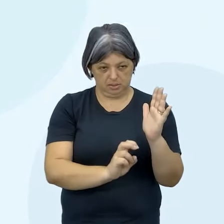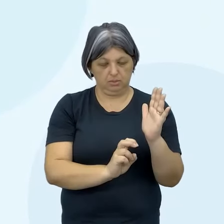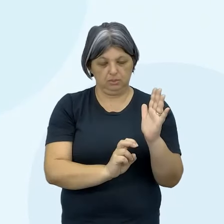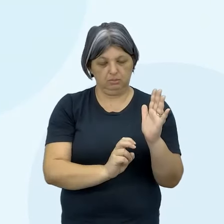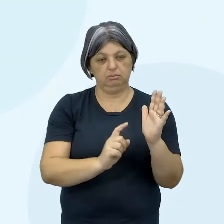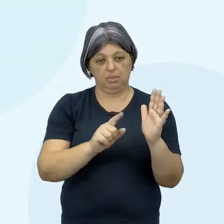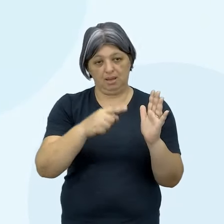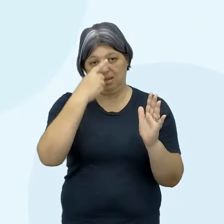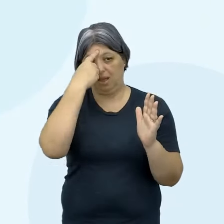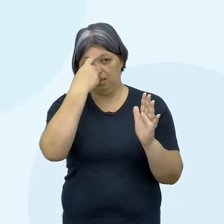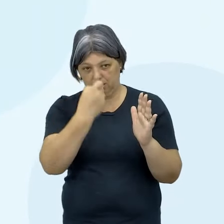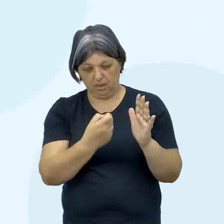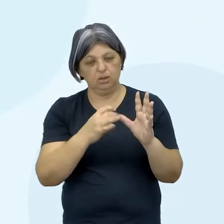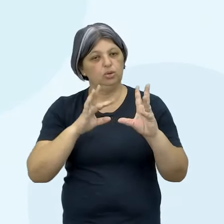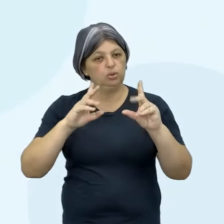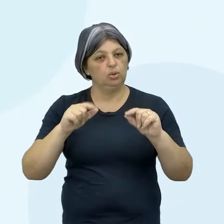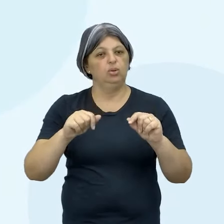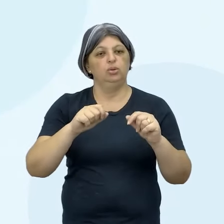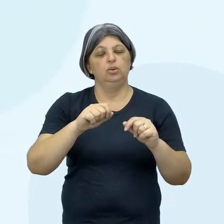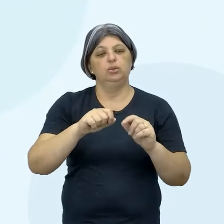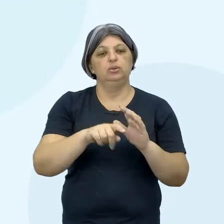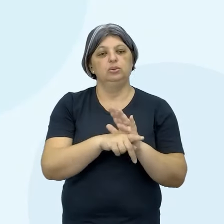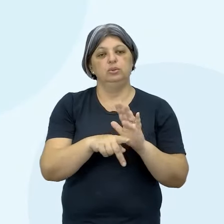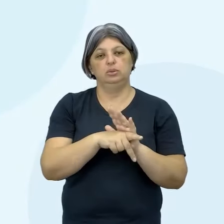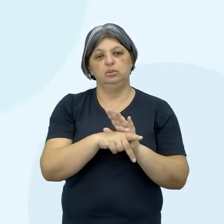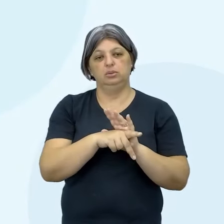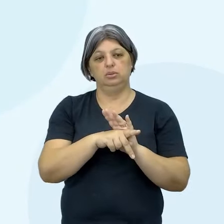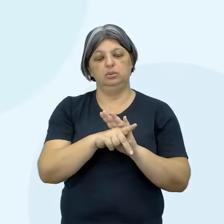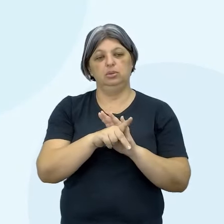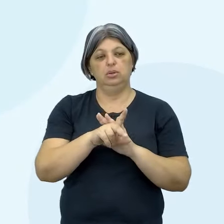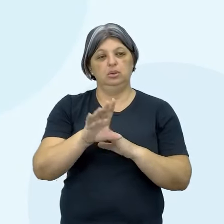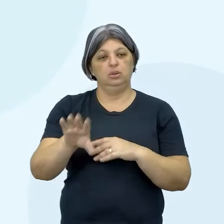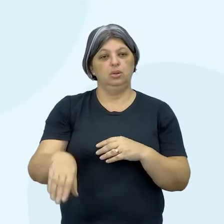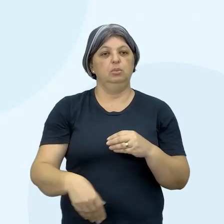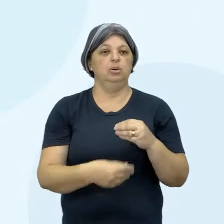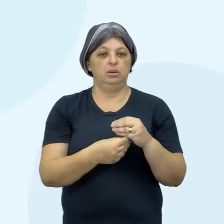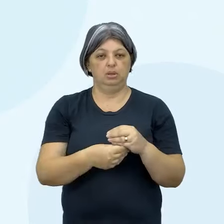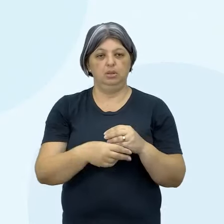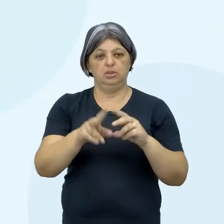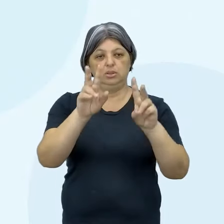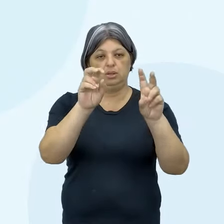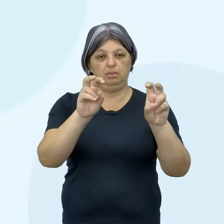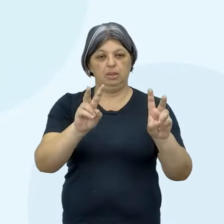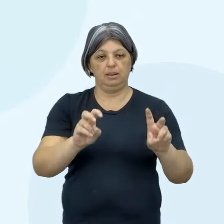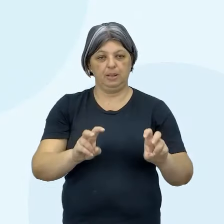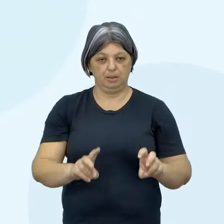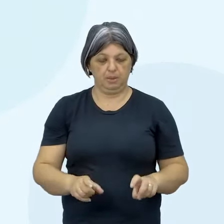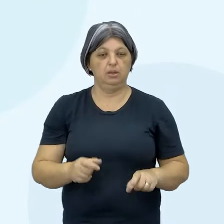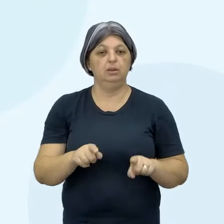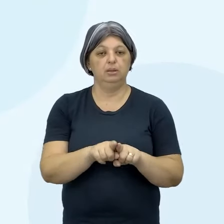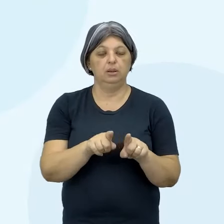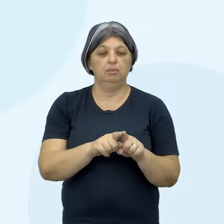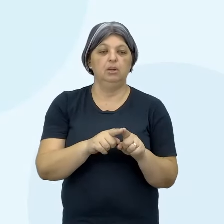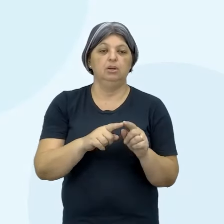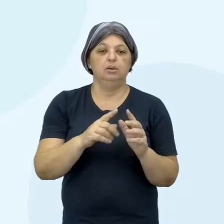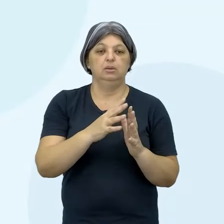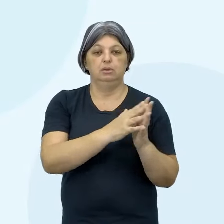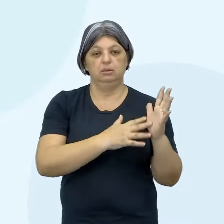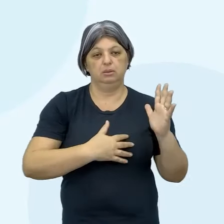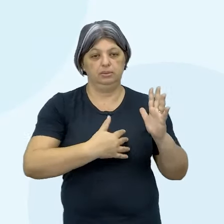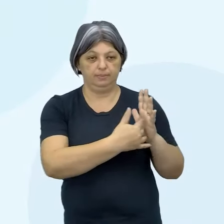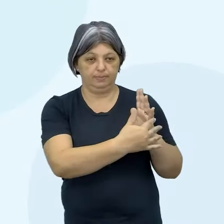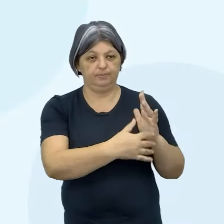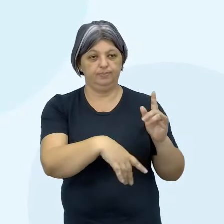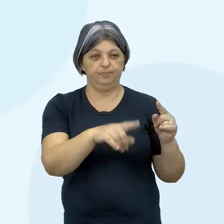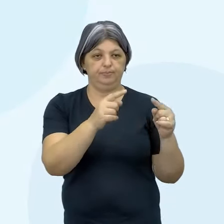ideia. Isso ocorre aí em todos os outros componentes, tá? Eu li só do 1. Mas nesse slide ainda eu destaco, então, que a gente tem tanto a